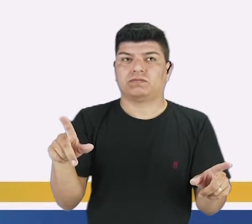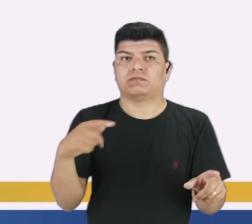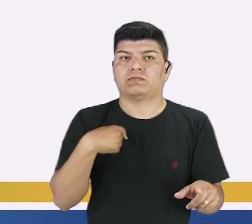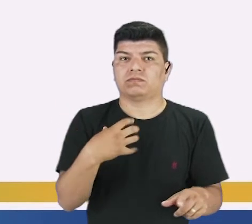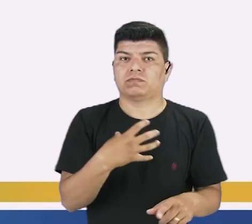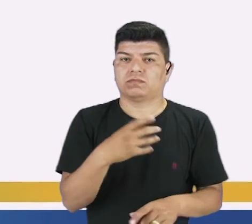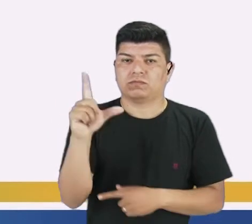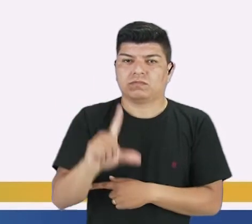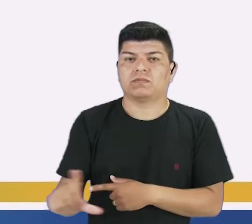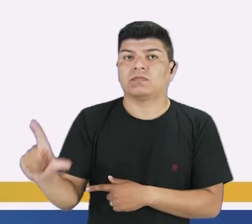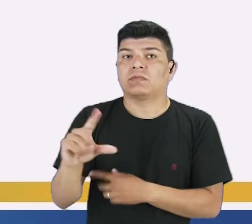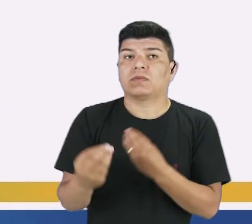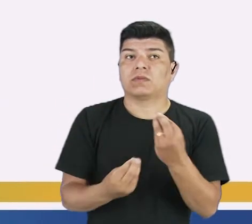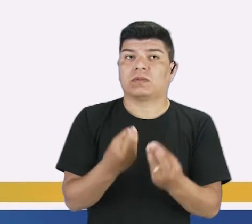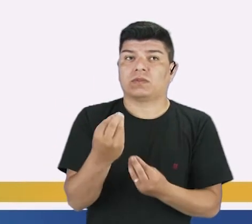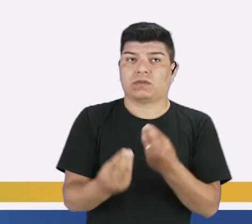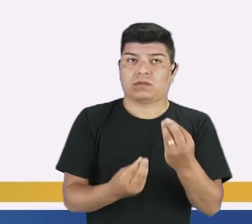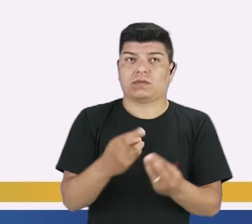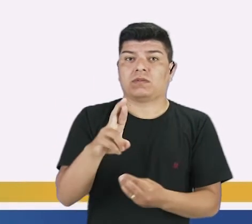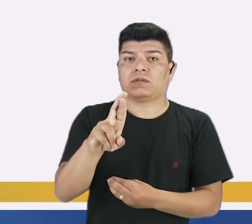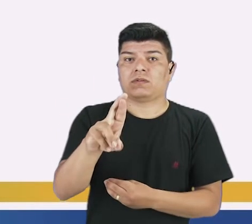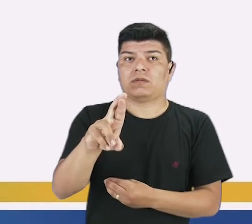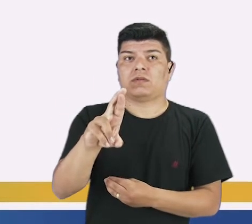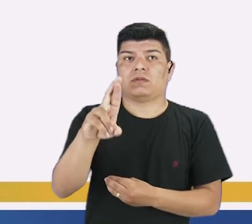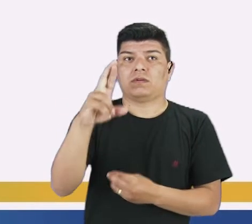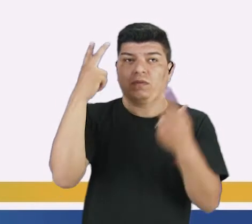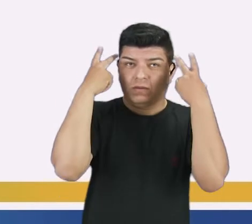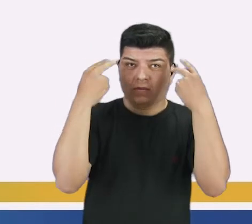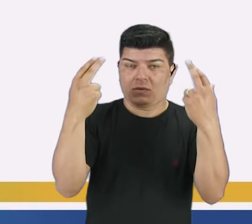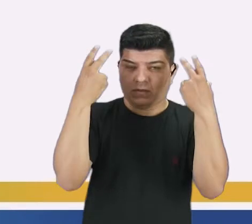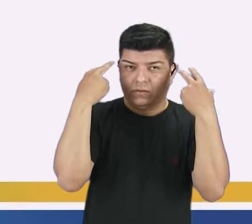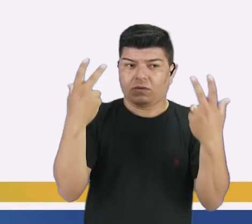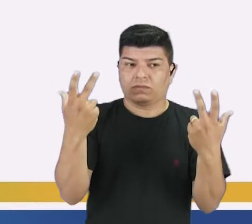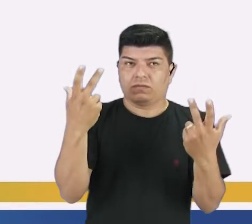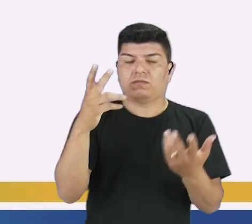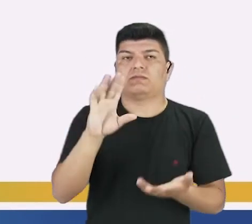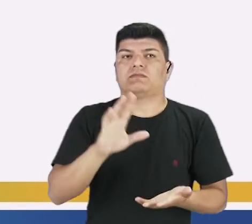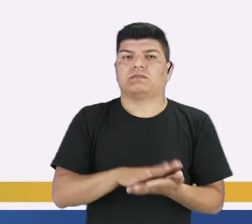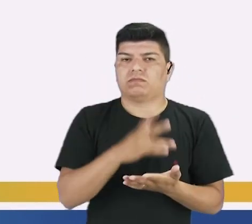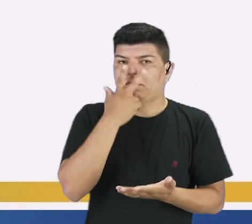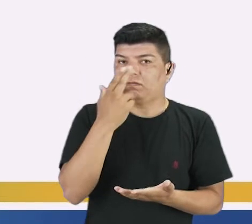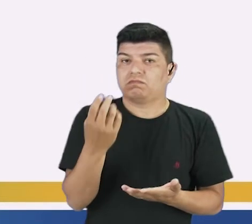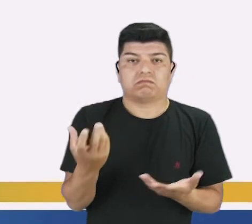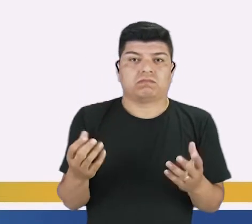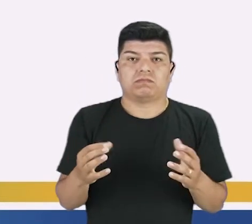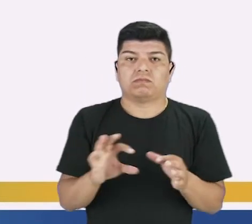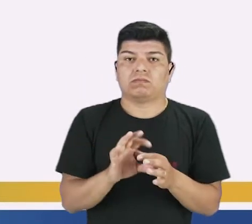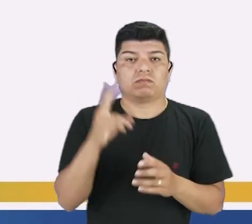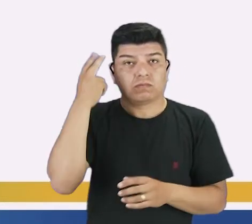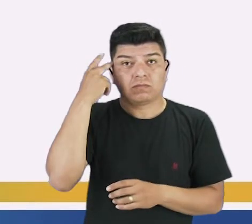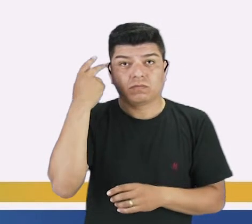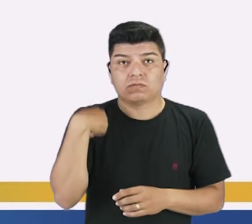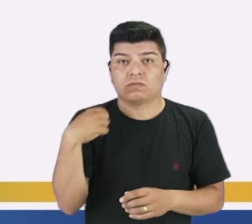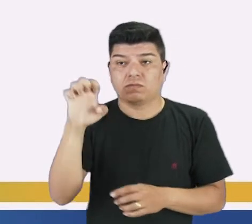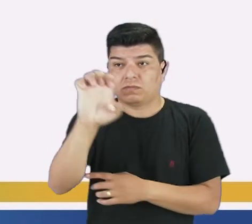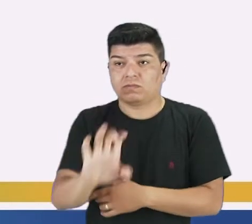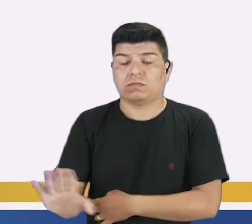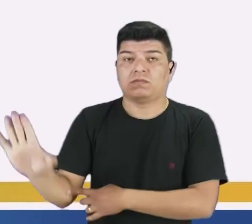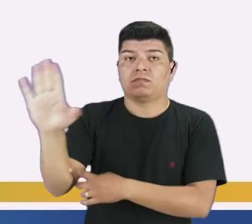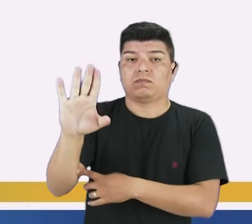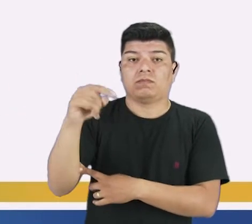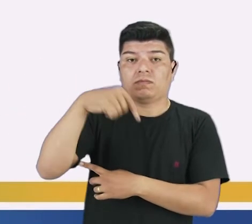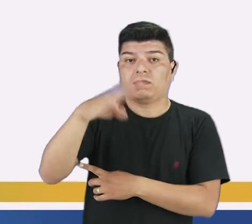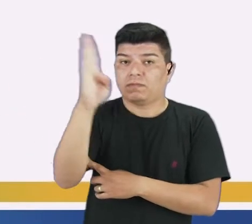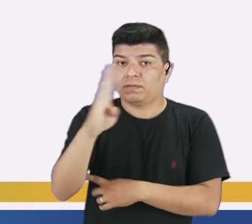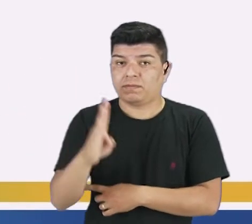estilo literário chamado realismo. Foi meio que simultâneo, muito forte na Europa, aqui no